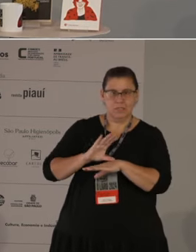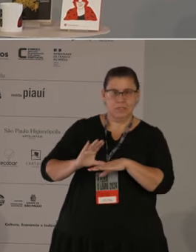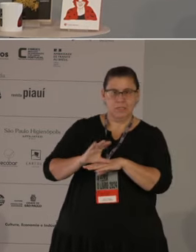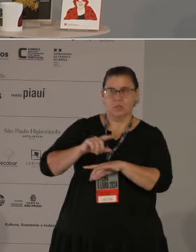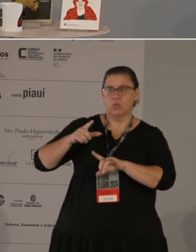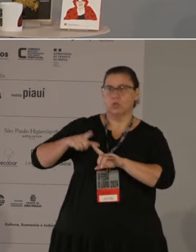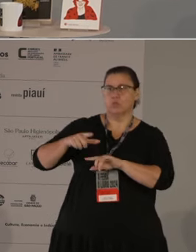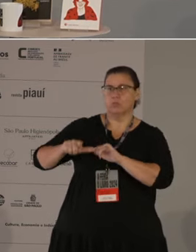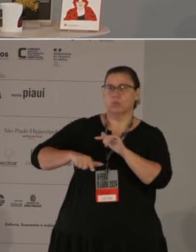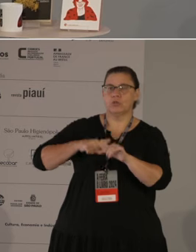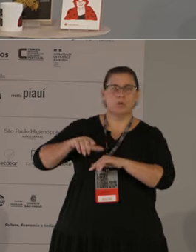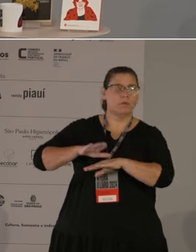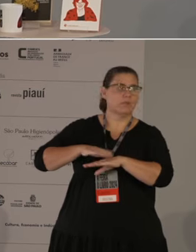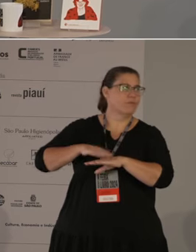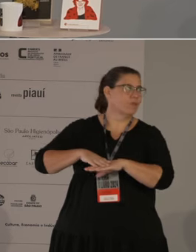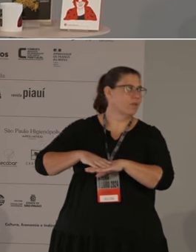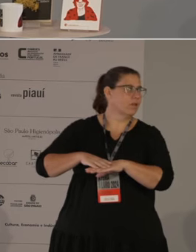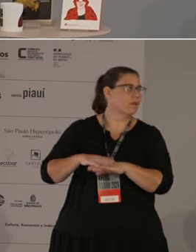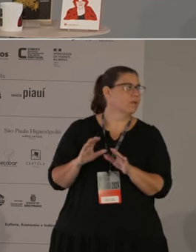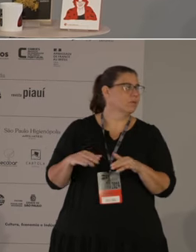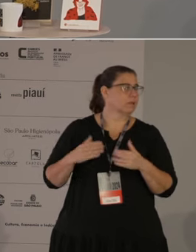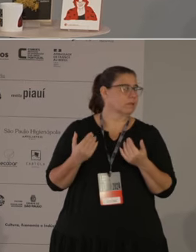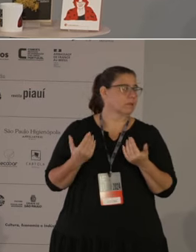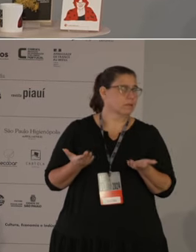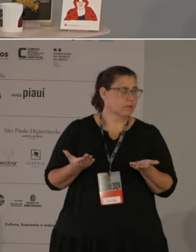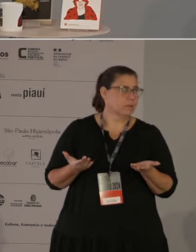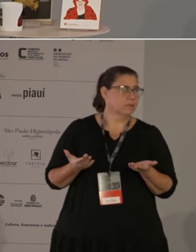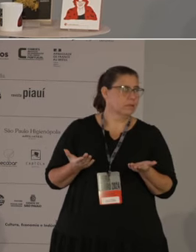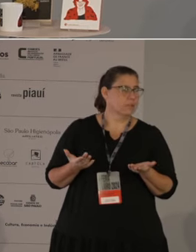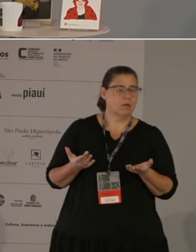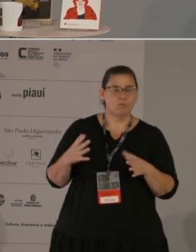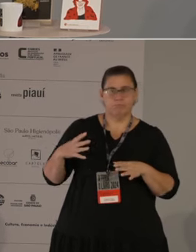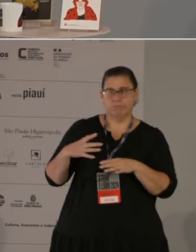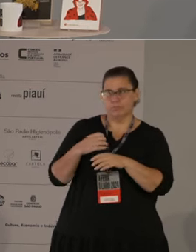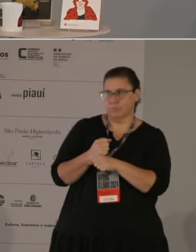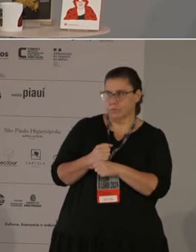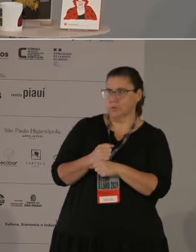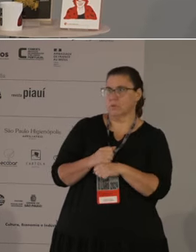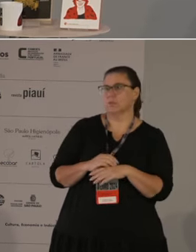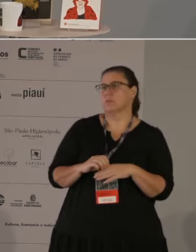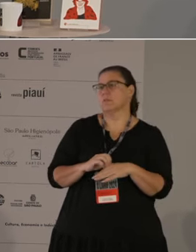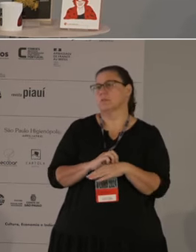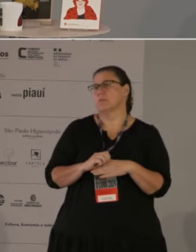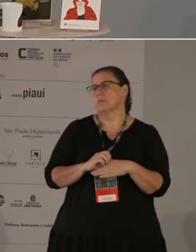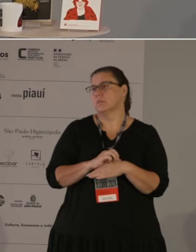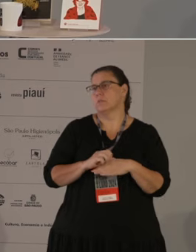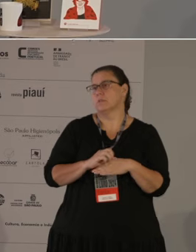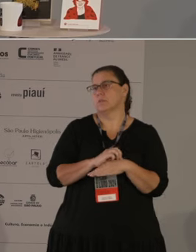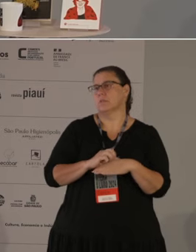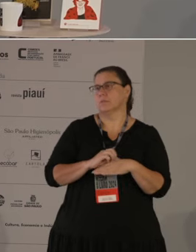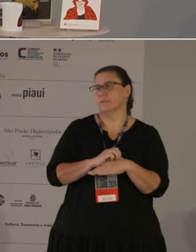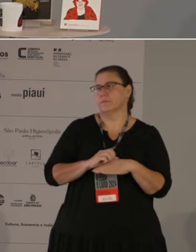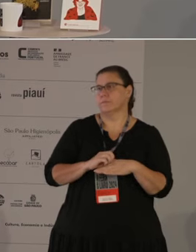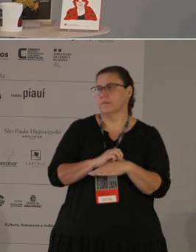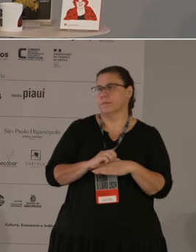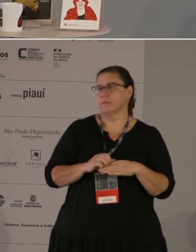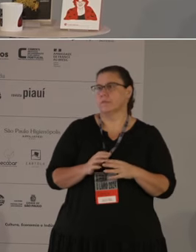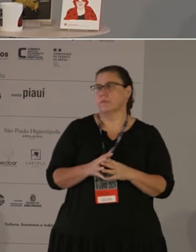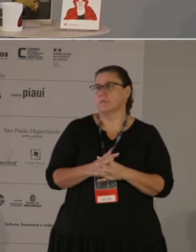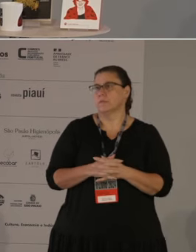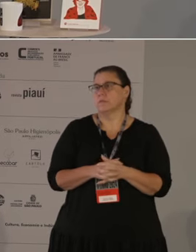de trabalho estivesse sendo feito. Então, enfim, é um campo minado, né, assim, de certa maneira, essa arqueologia das ocupações